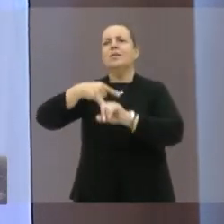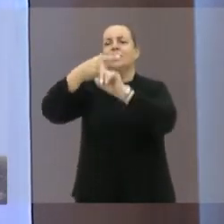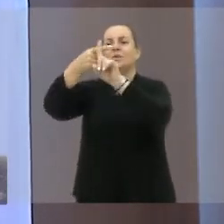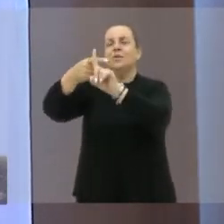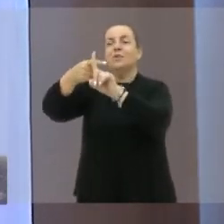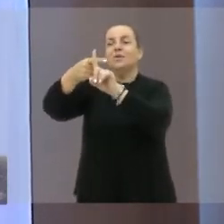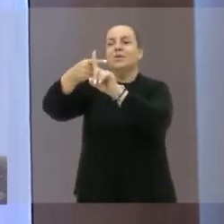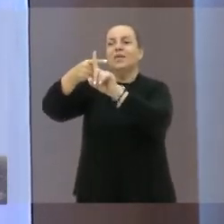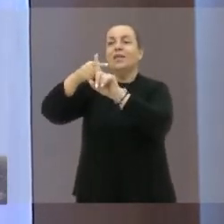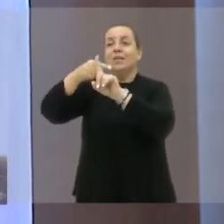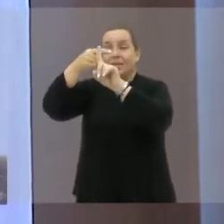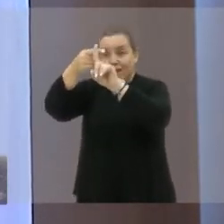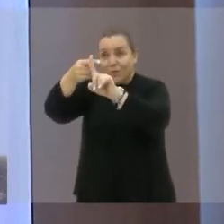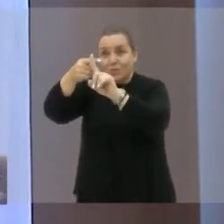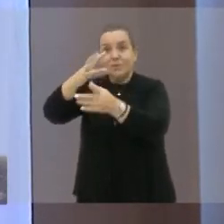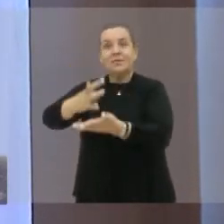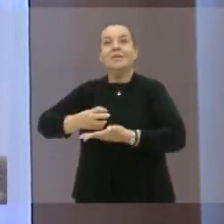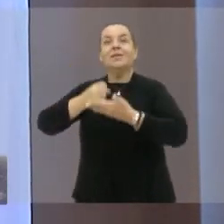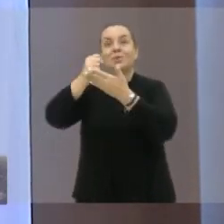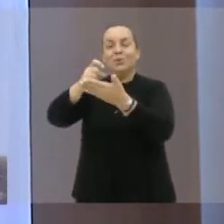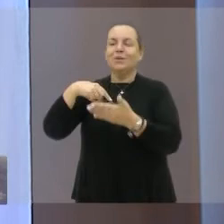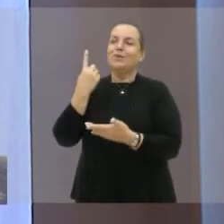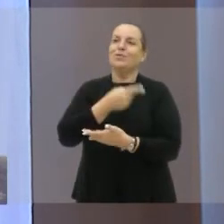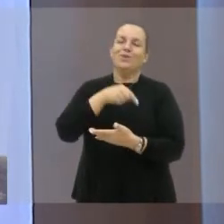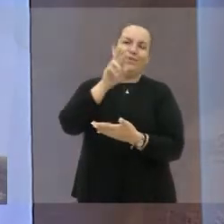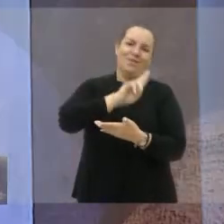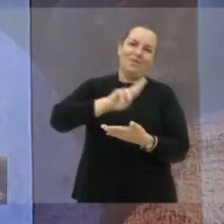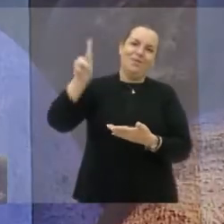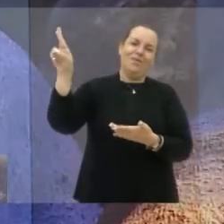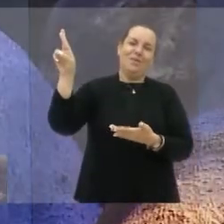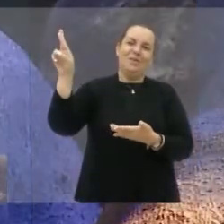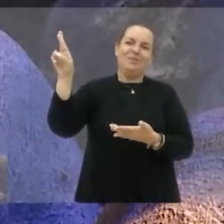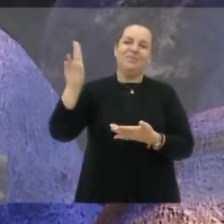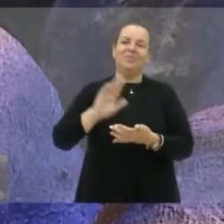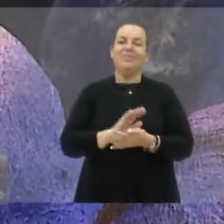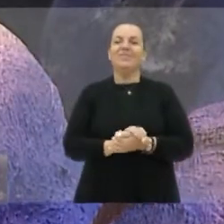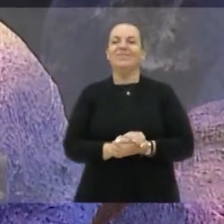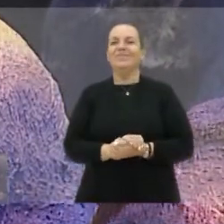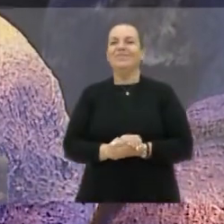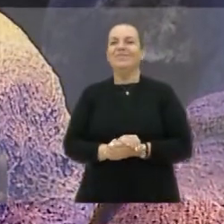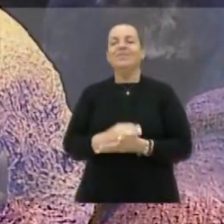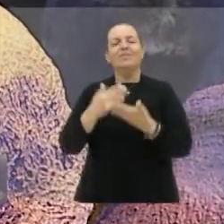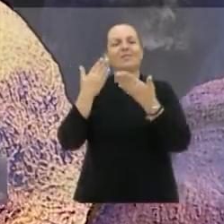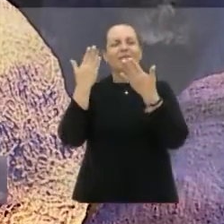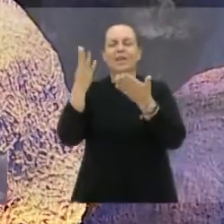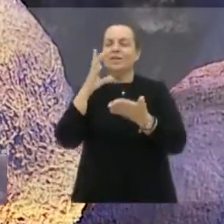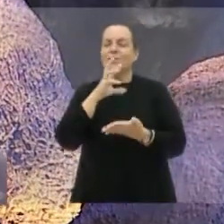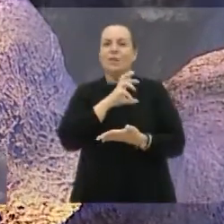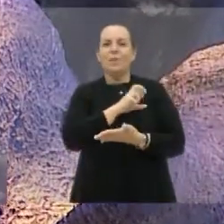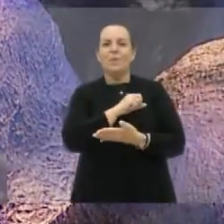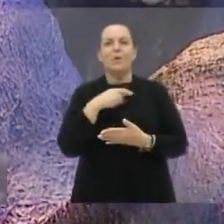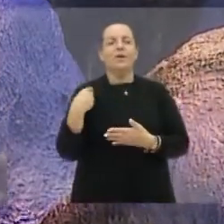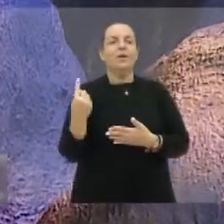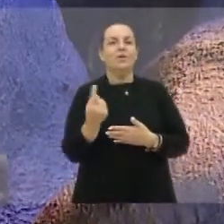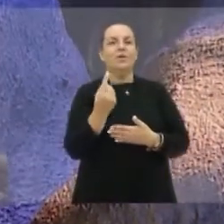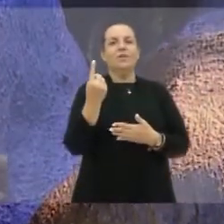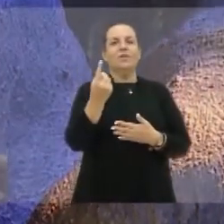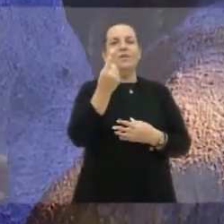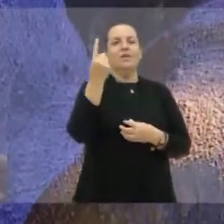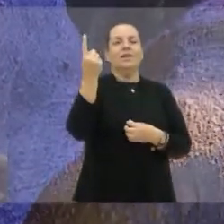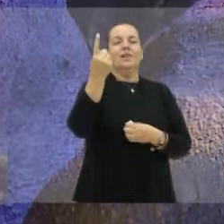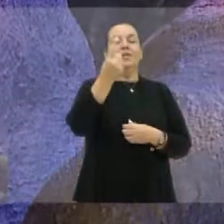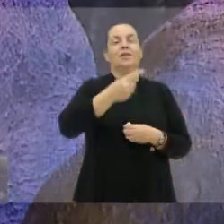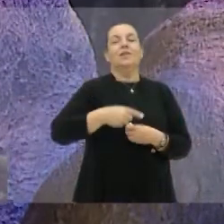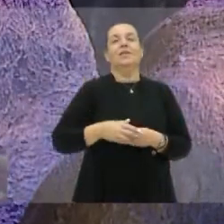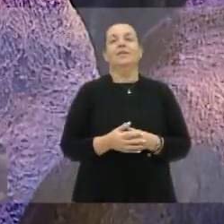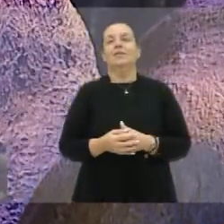da cruz redentora de nosso Senhor. Esse amor infinito de Deus por nós, que